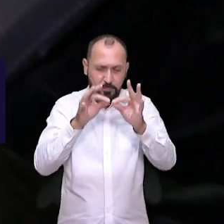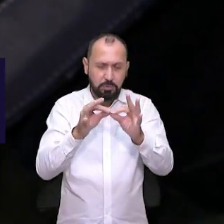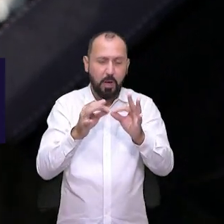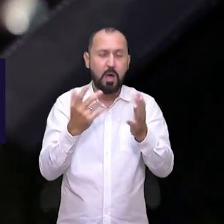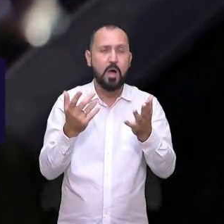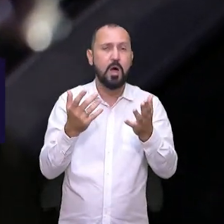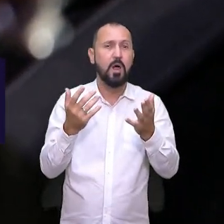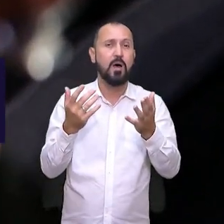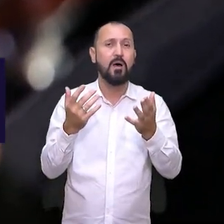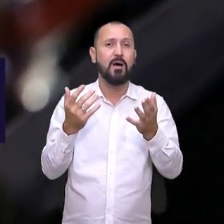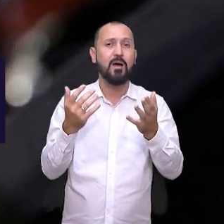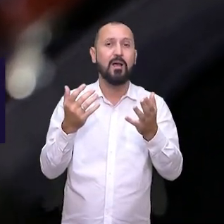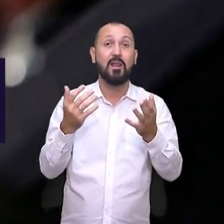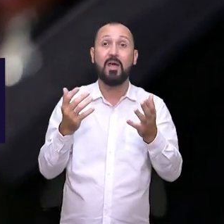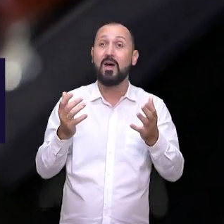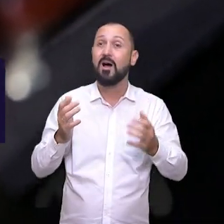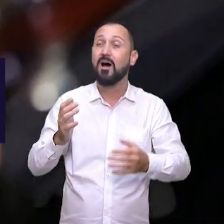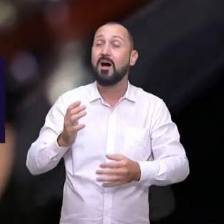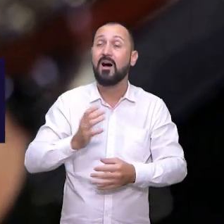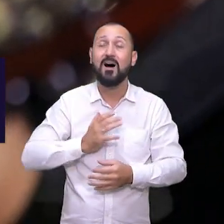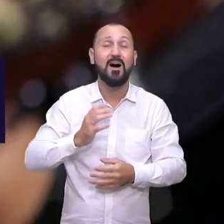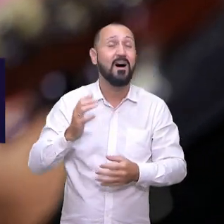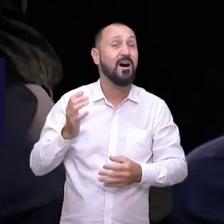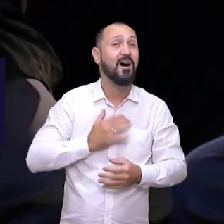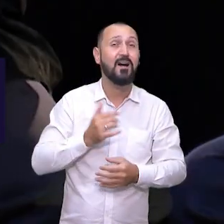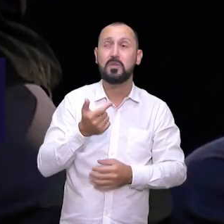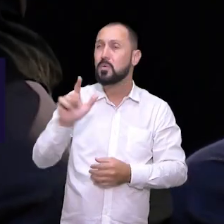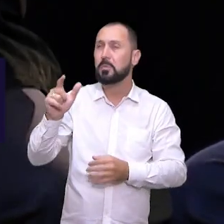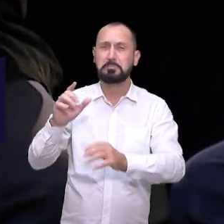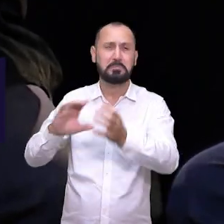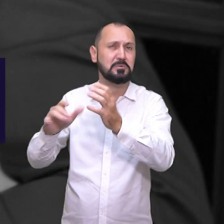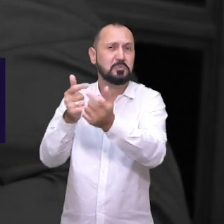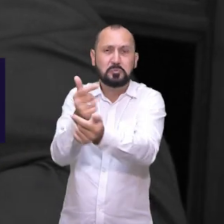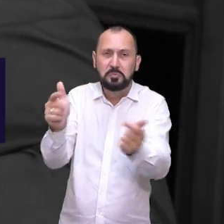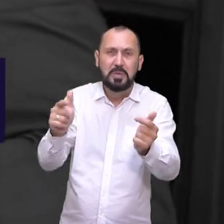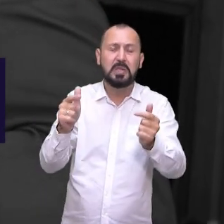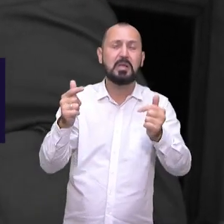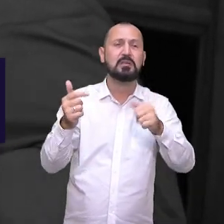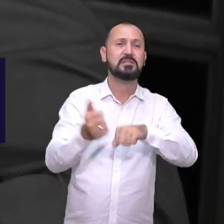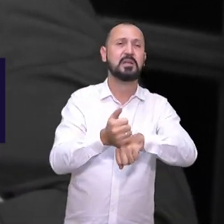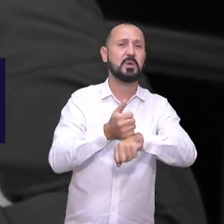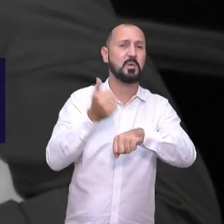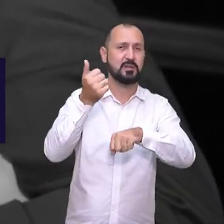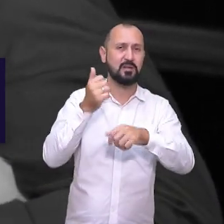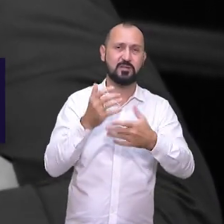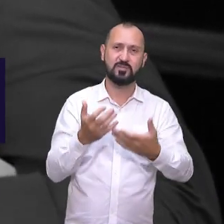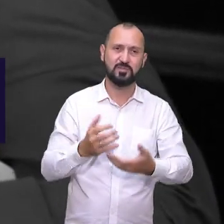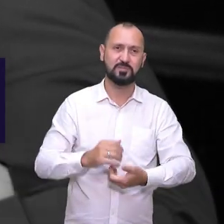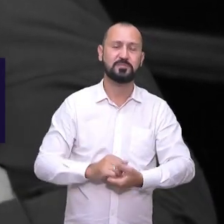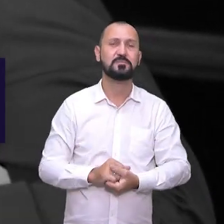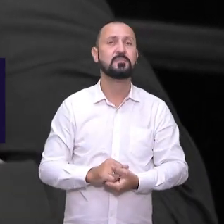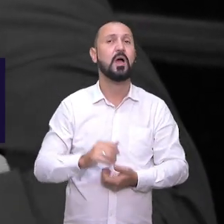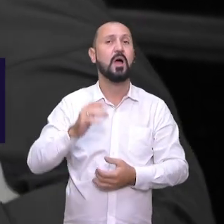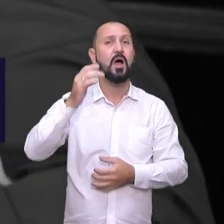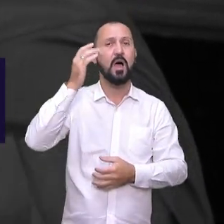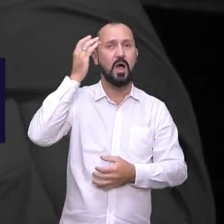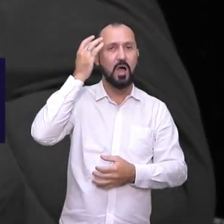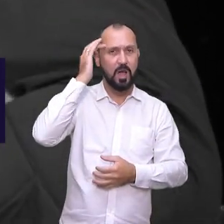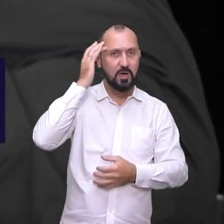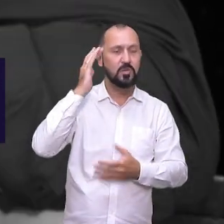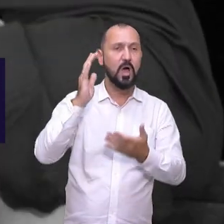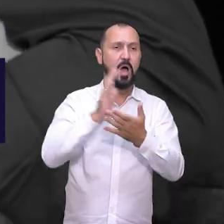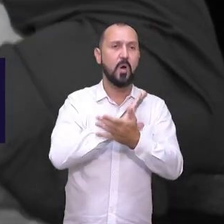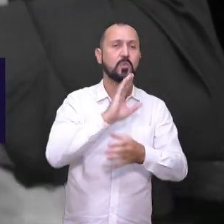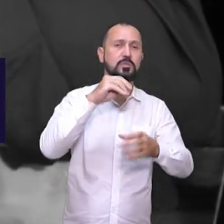poesia, da métrica, da rima, ela tem uma riqueza extraordinária, que às vezes tem outros que não têm toda essa